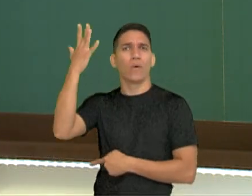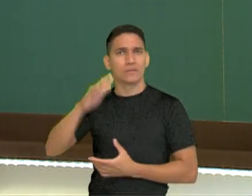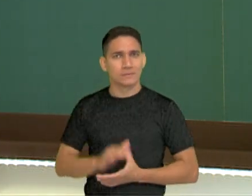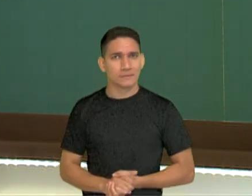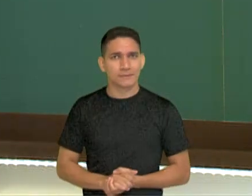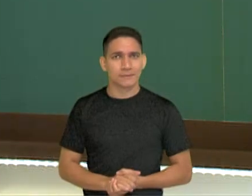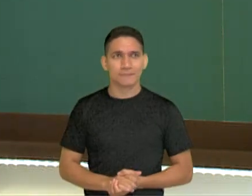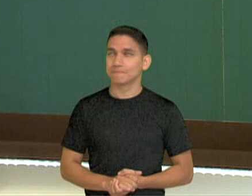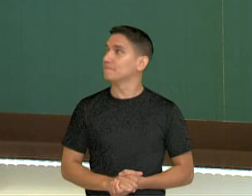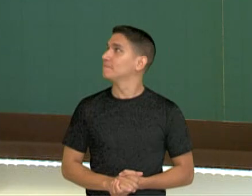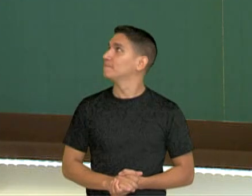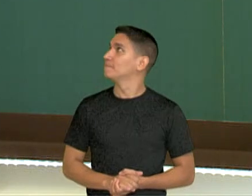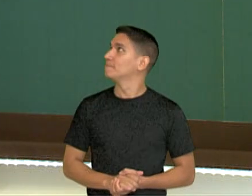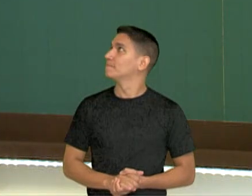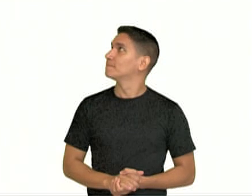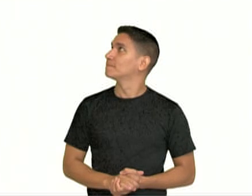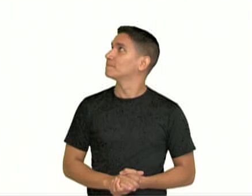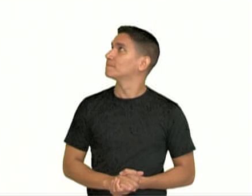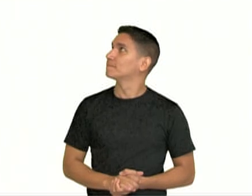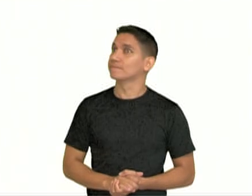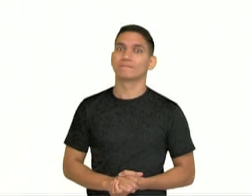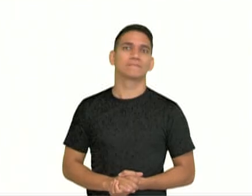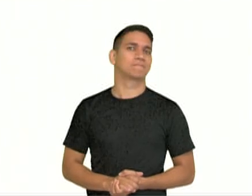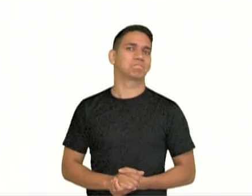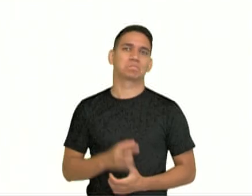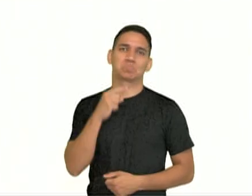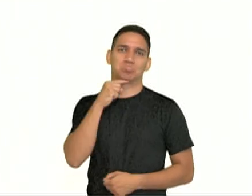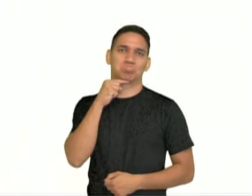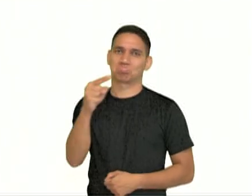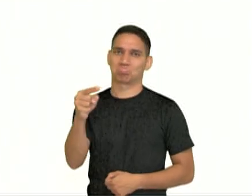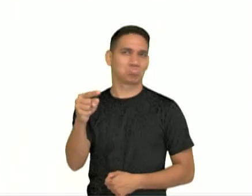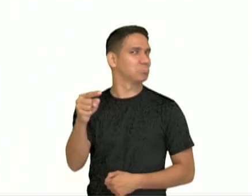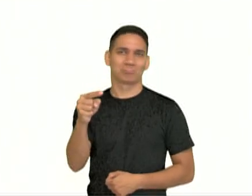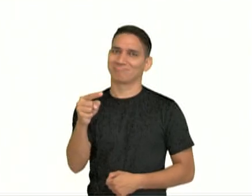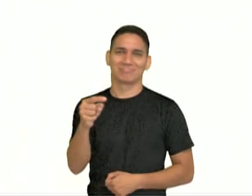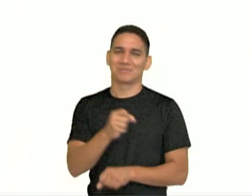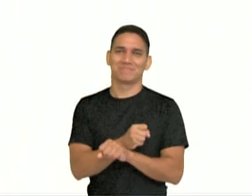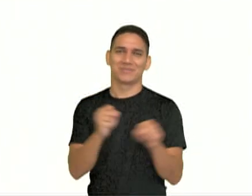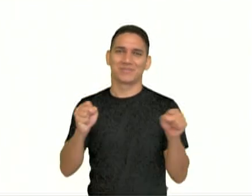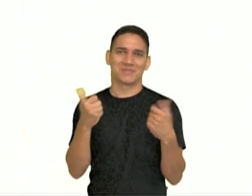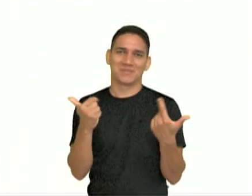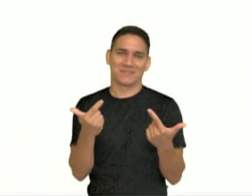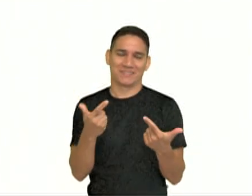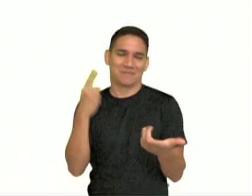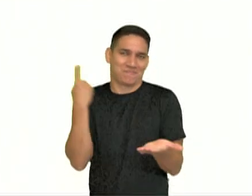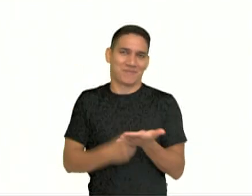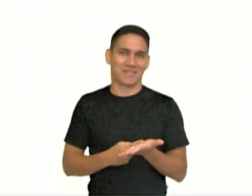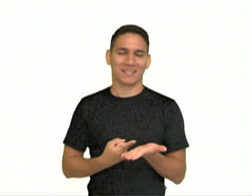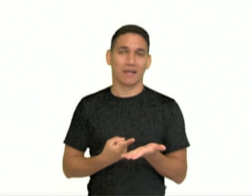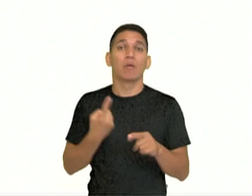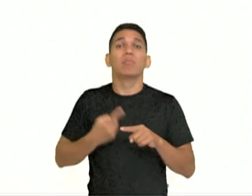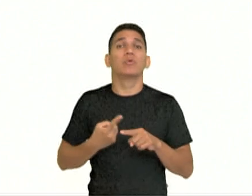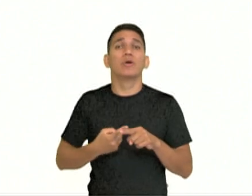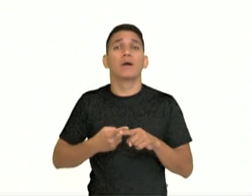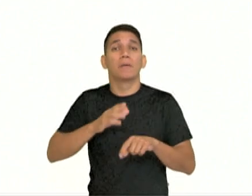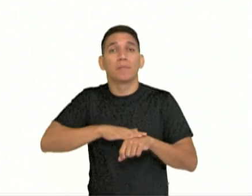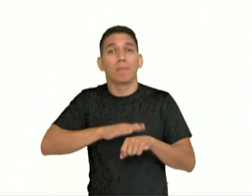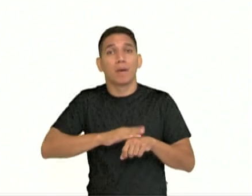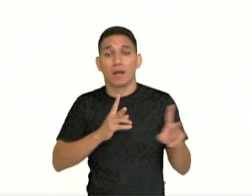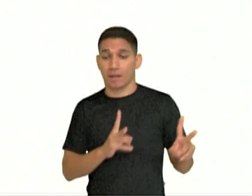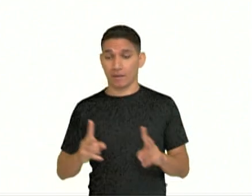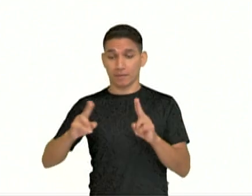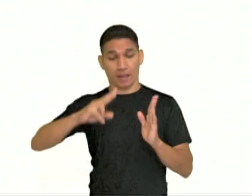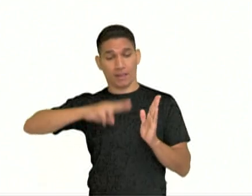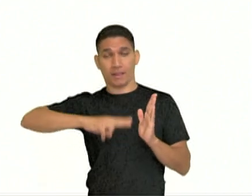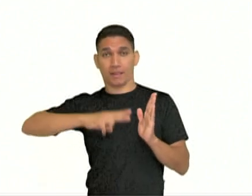acontecimentos? Olha lá. Não, né, pessoal? Não foi possível. Porque apenas pela leitura do